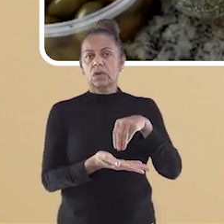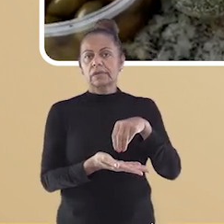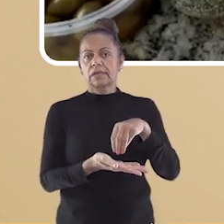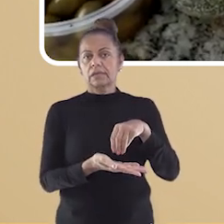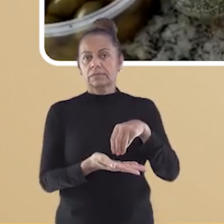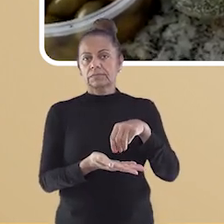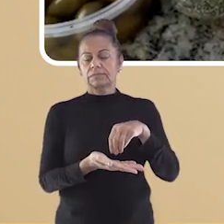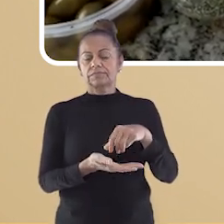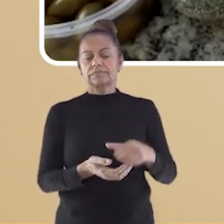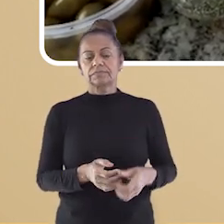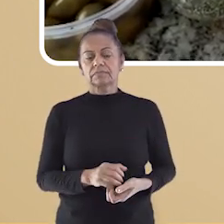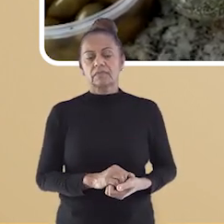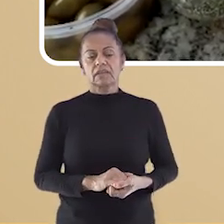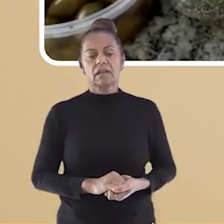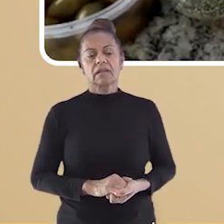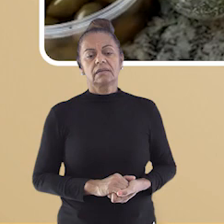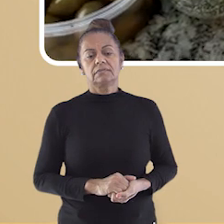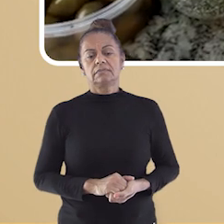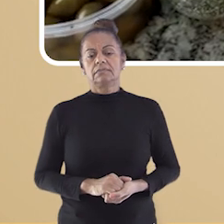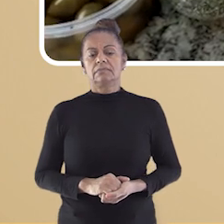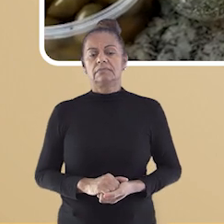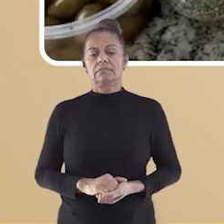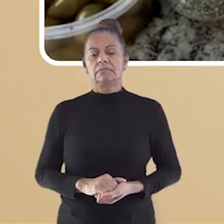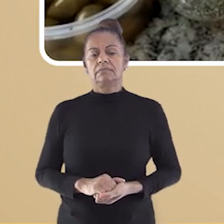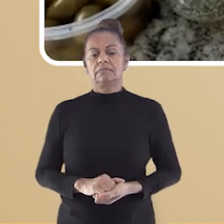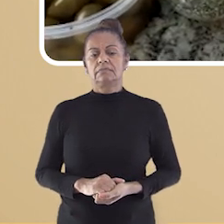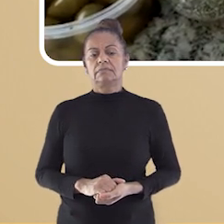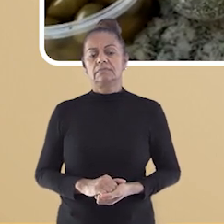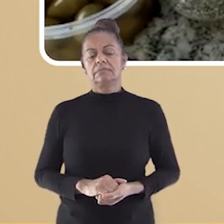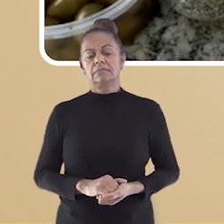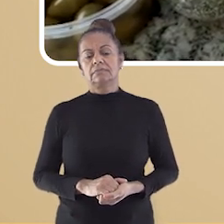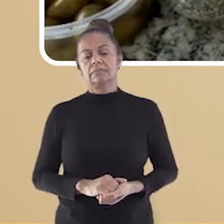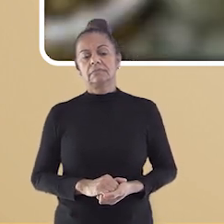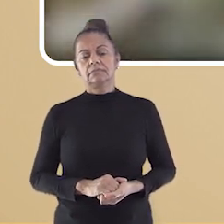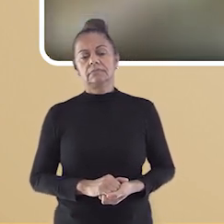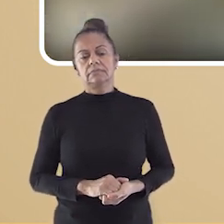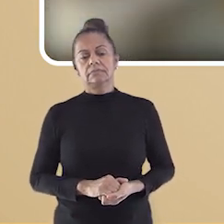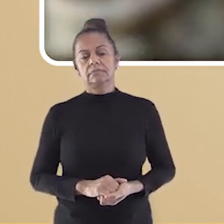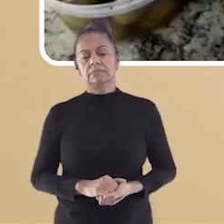todo o pão que nós colocamos na forma.